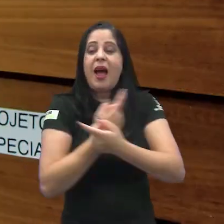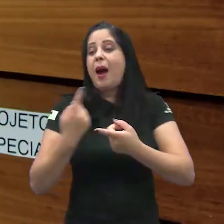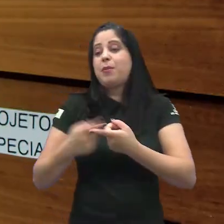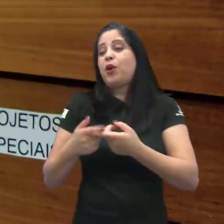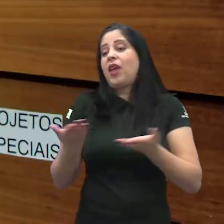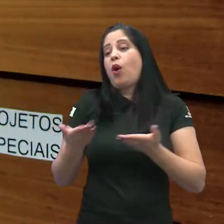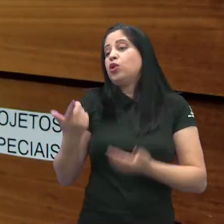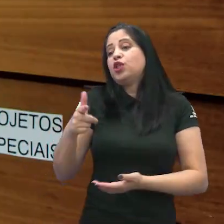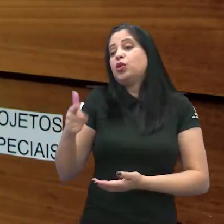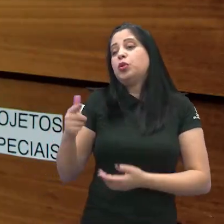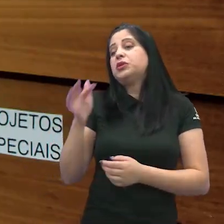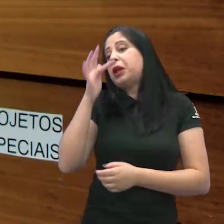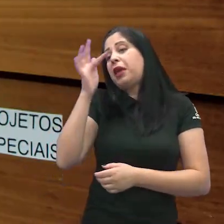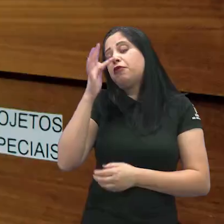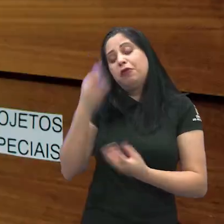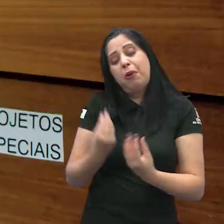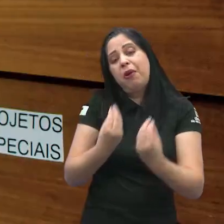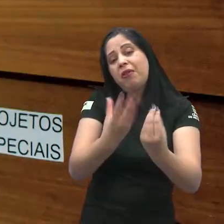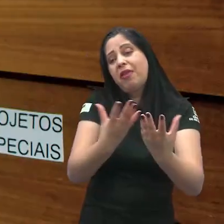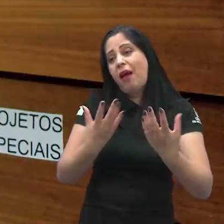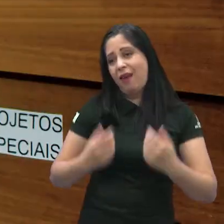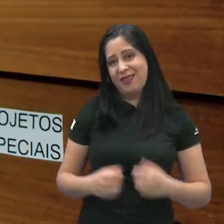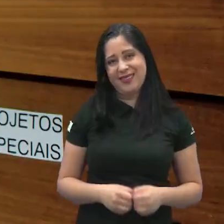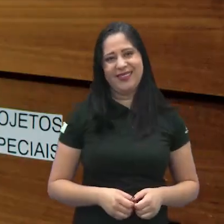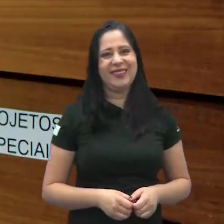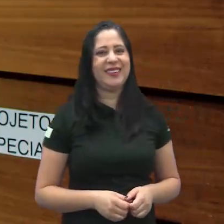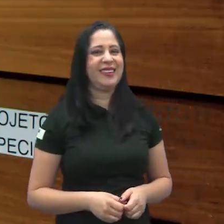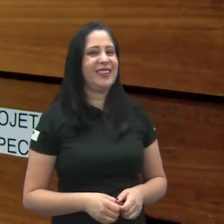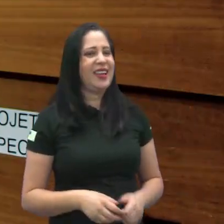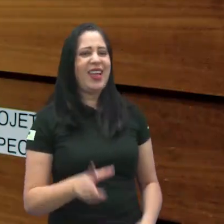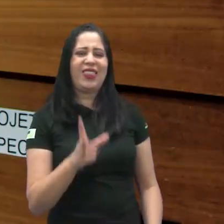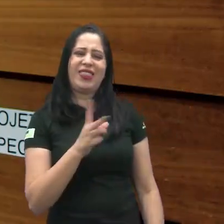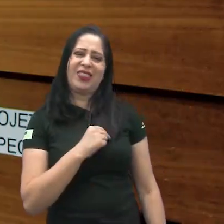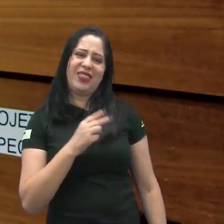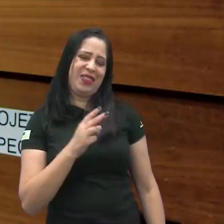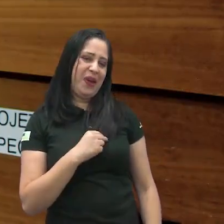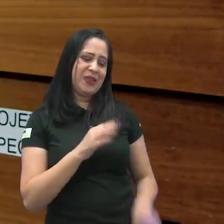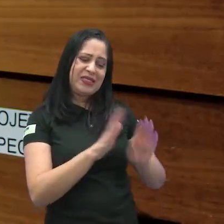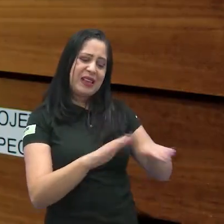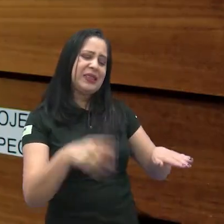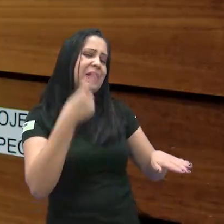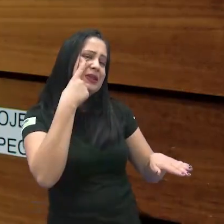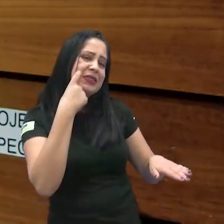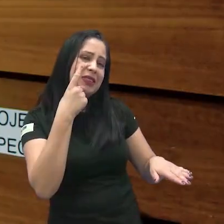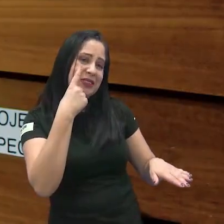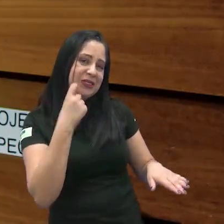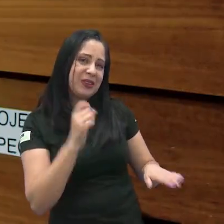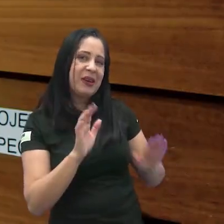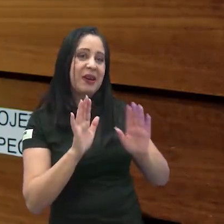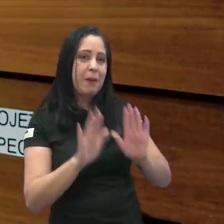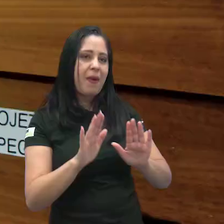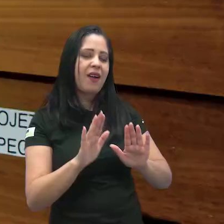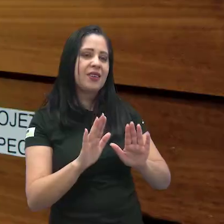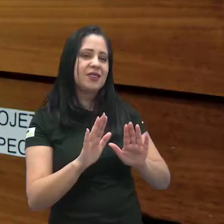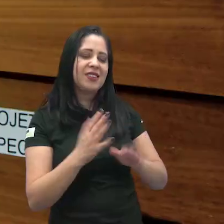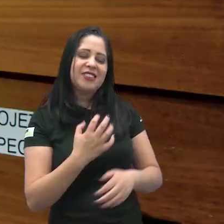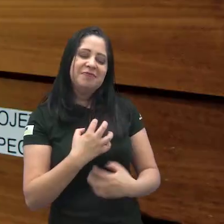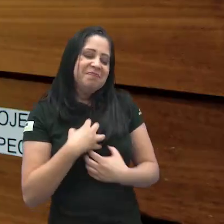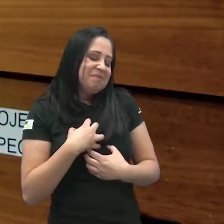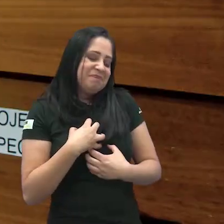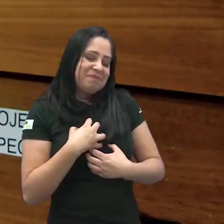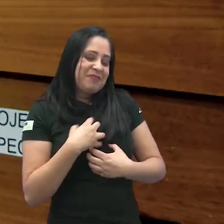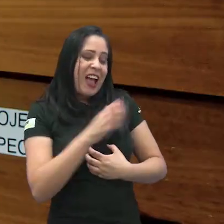tinha uma florzinha na rua para trazer pra tia. Aí eles chegam chorando. Eu acho que o que mais me marca é esse carinho deles,